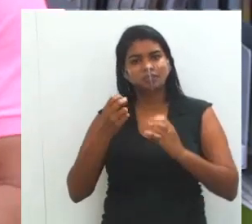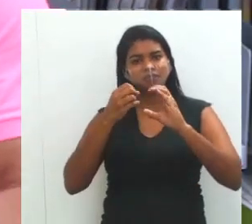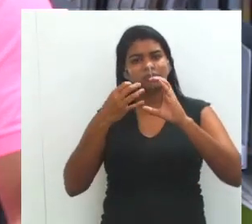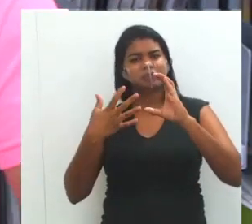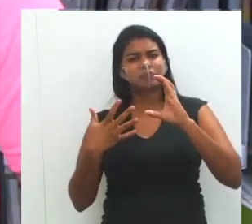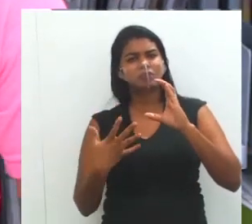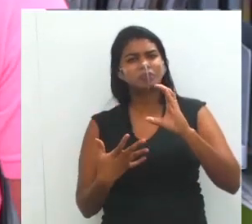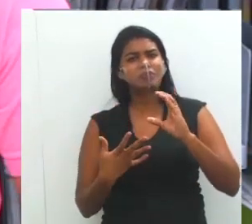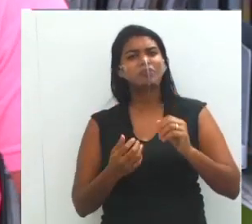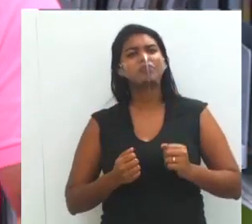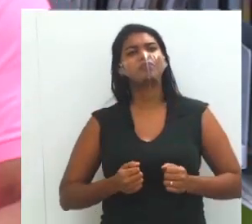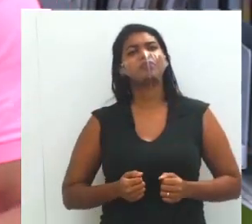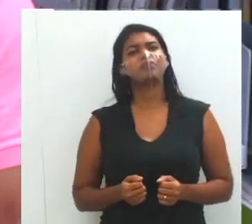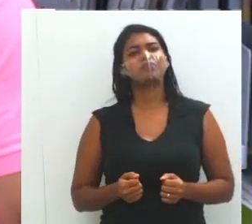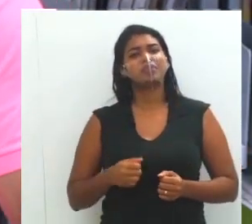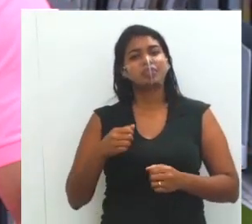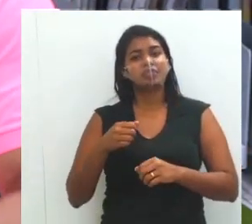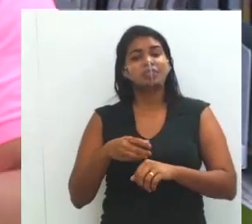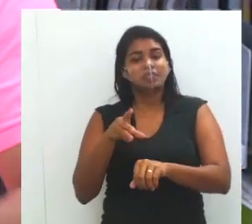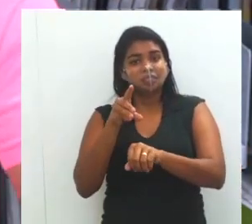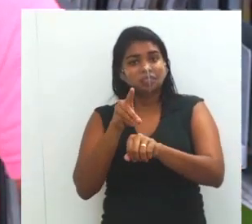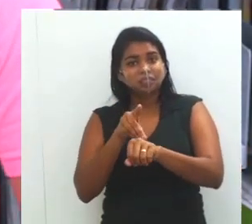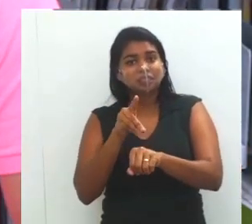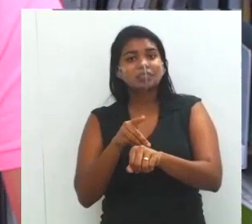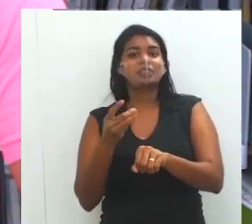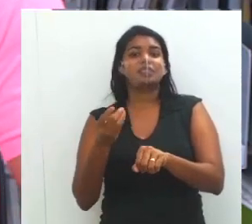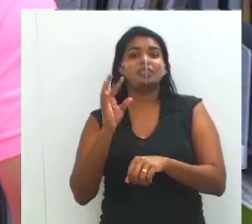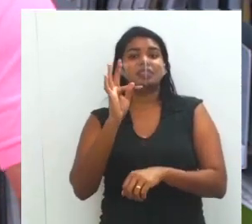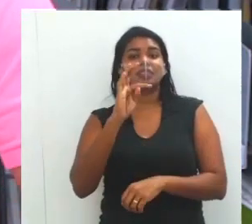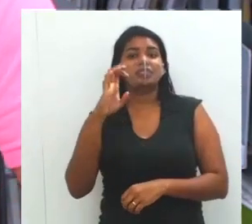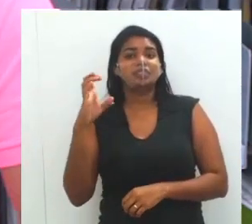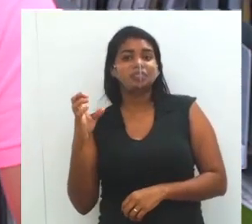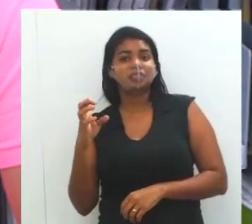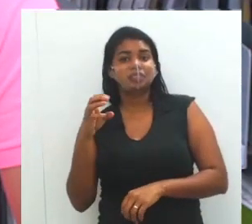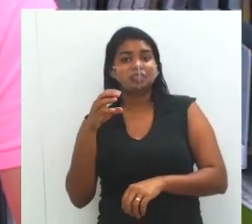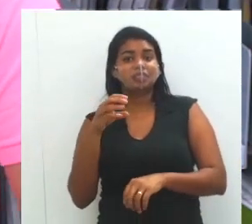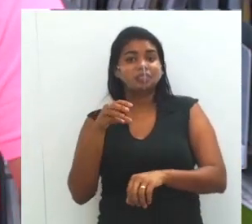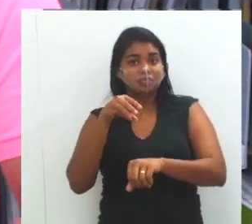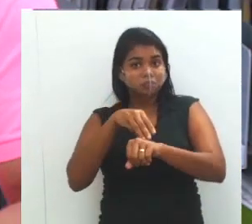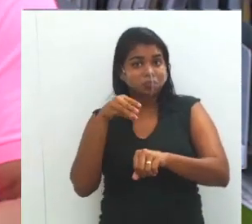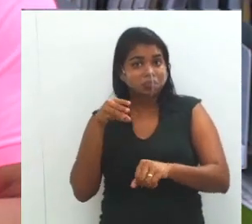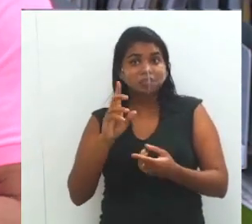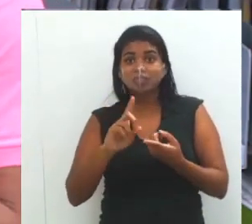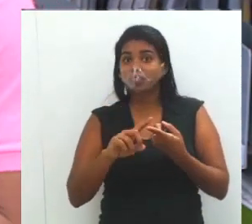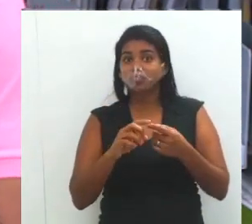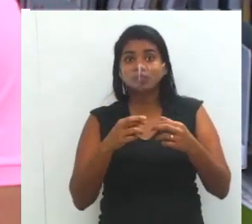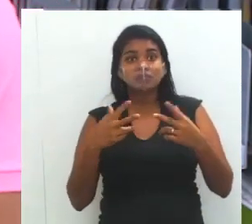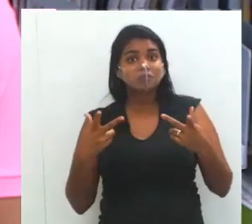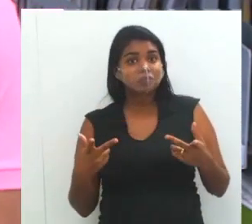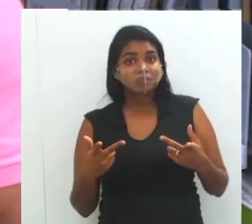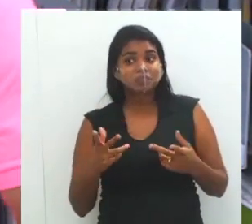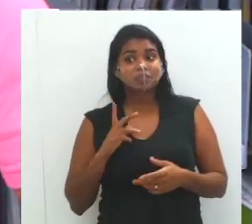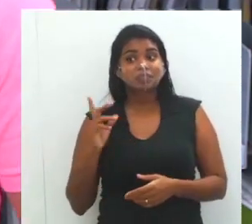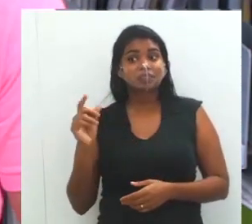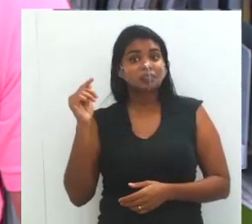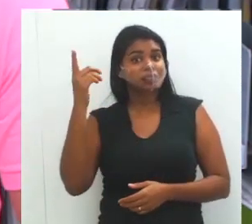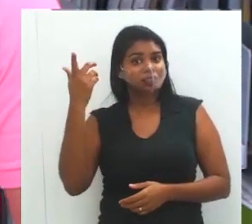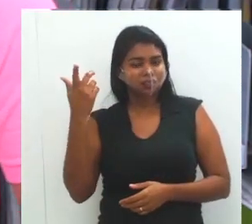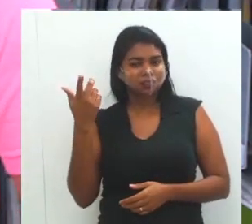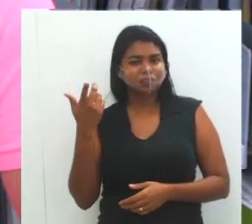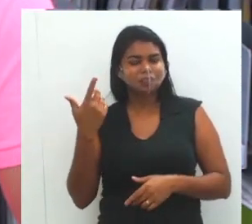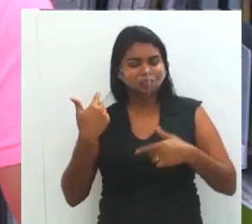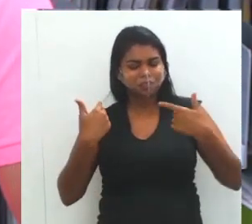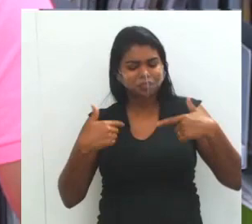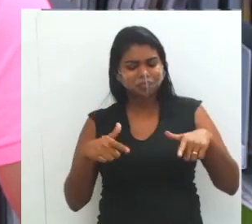para TCCs, mestrado, doutorado, pós-doutorado. Veja como é riquíssimo